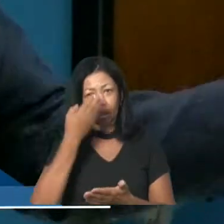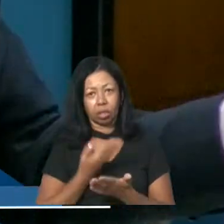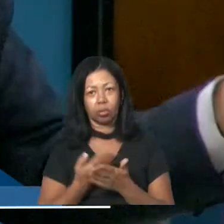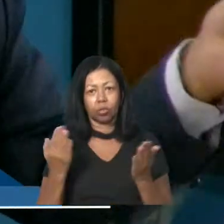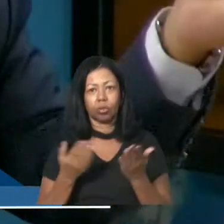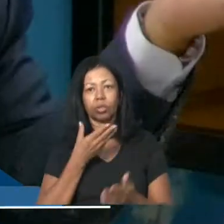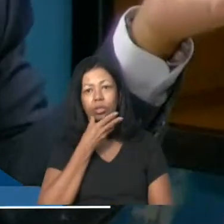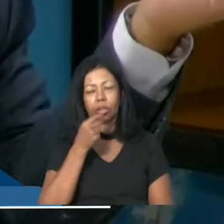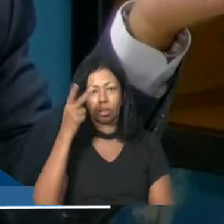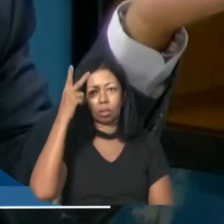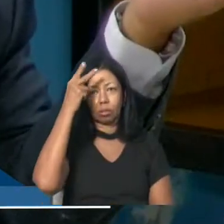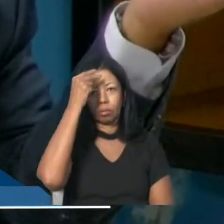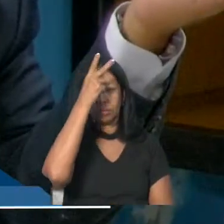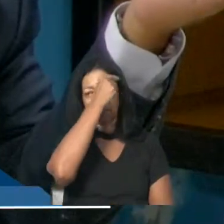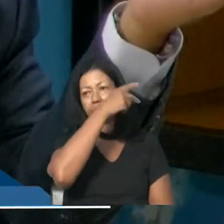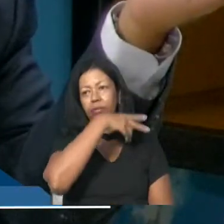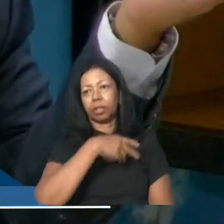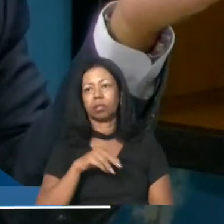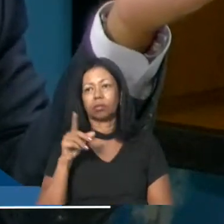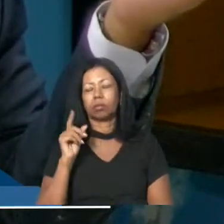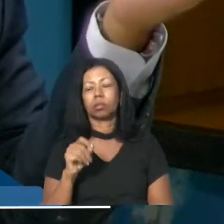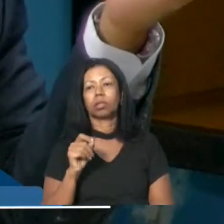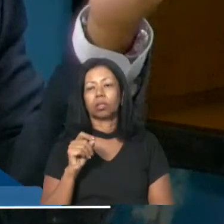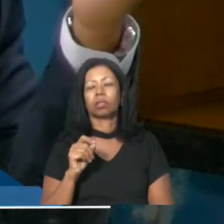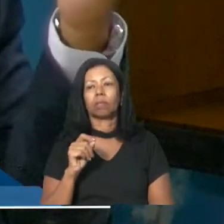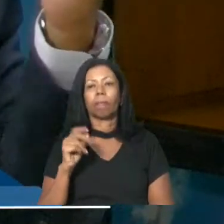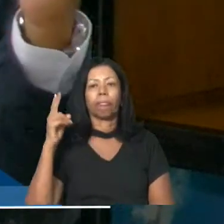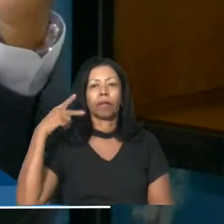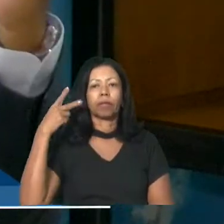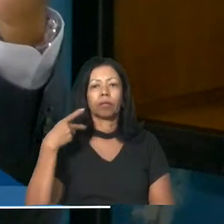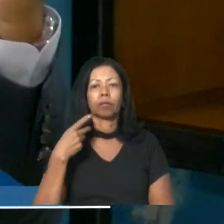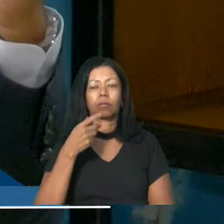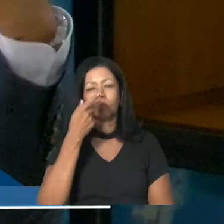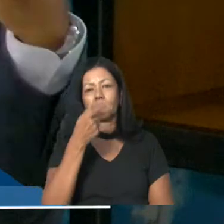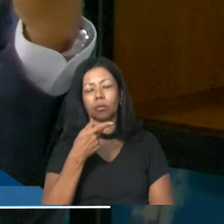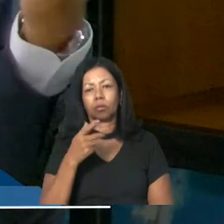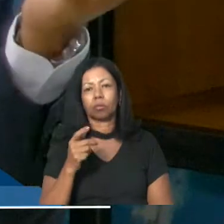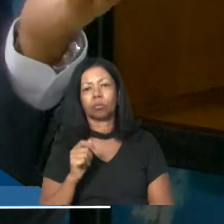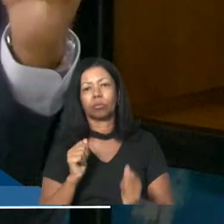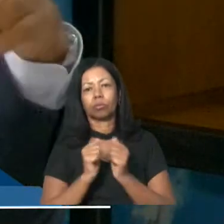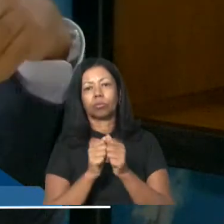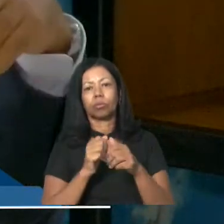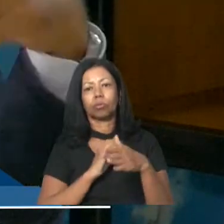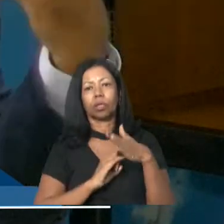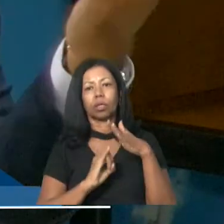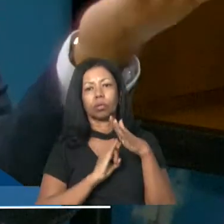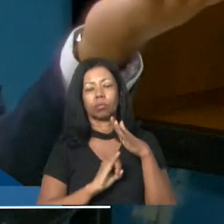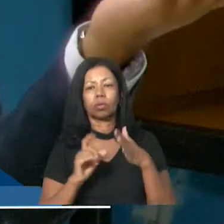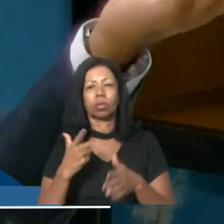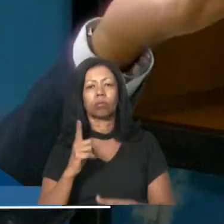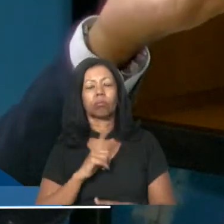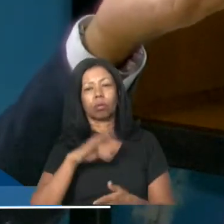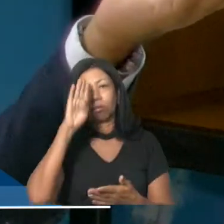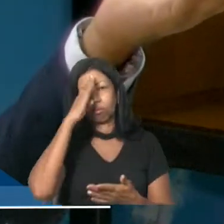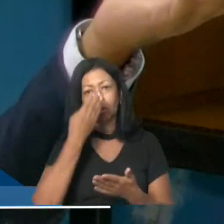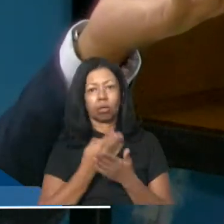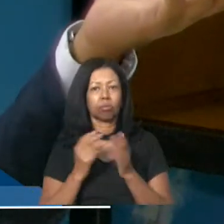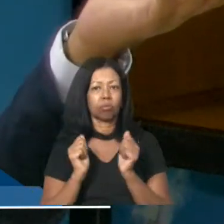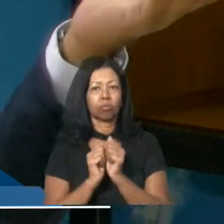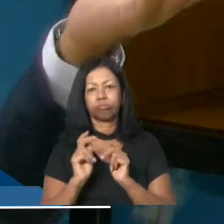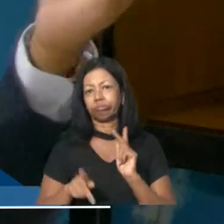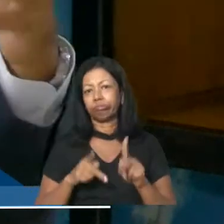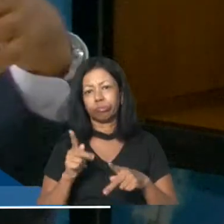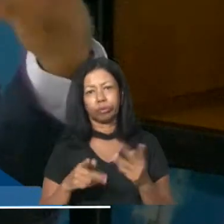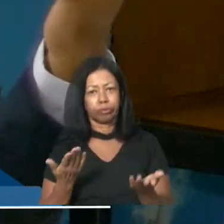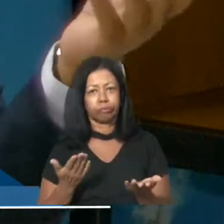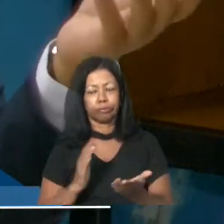o Rafael acabou de colocar aqui, que o vereador Rodrigo colocou, junto à indústria, ele não tem crédito com a população.